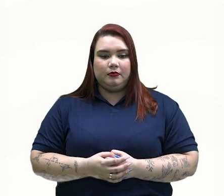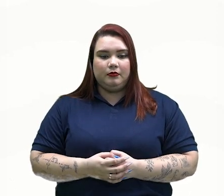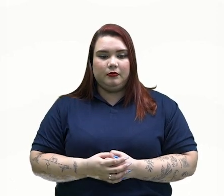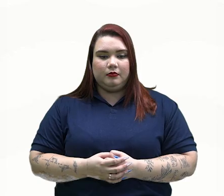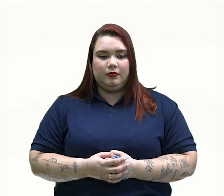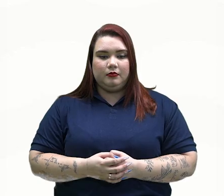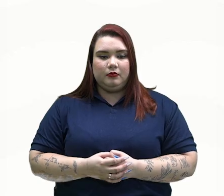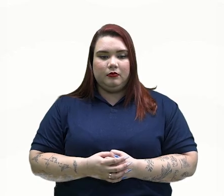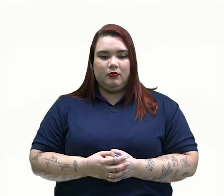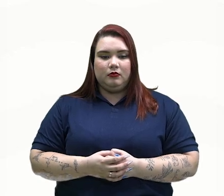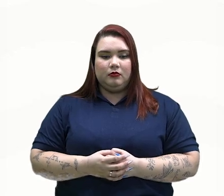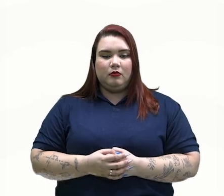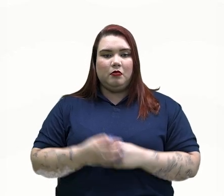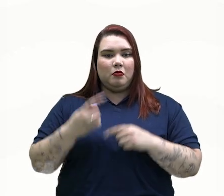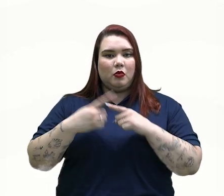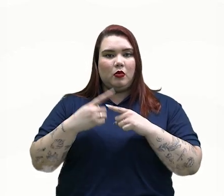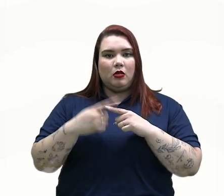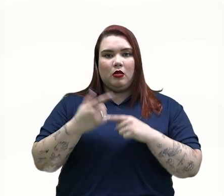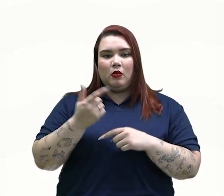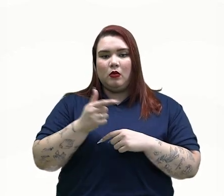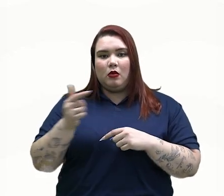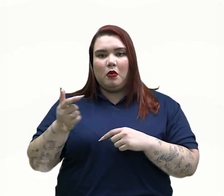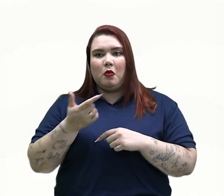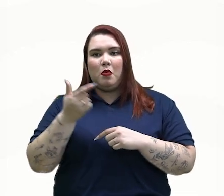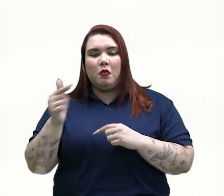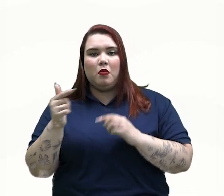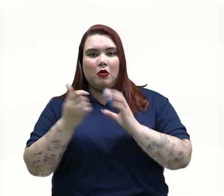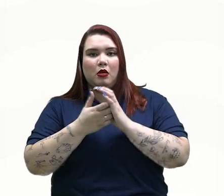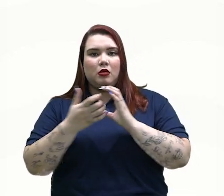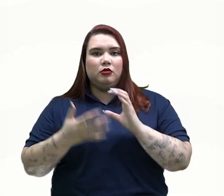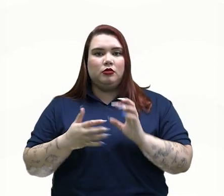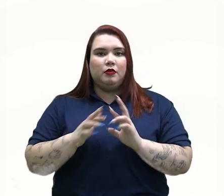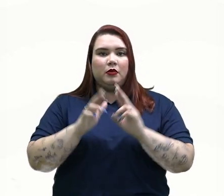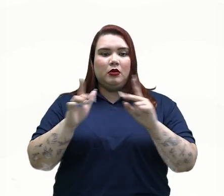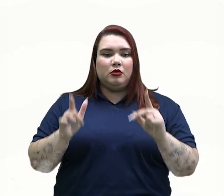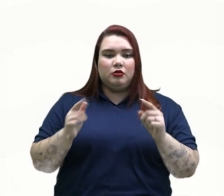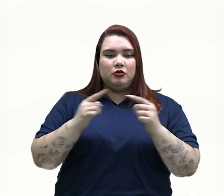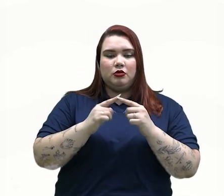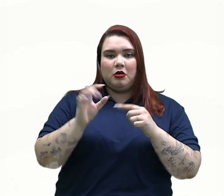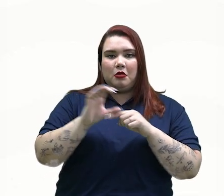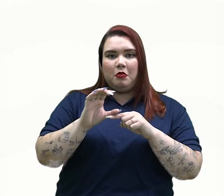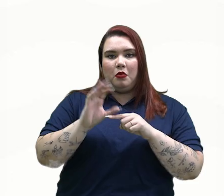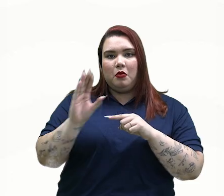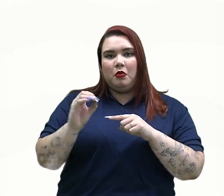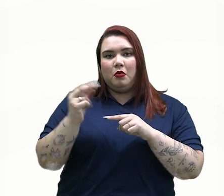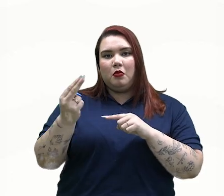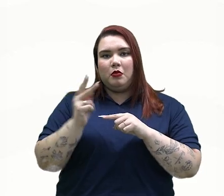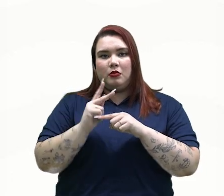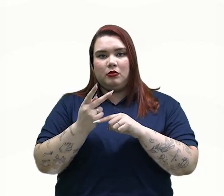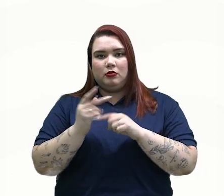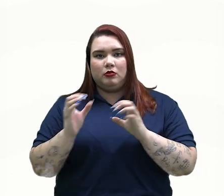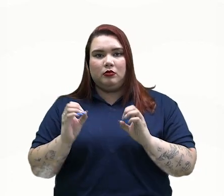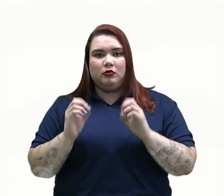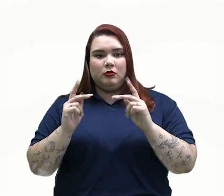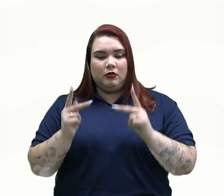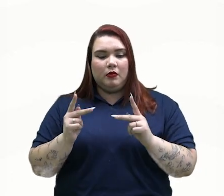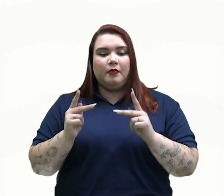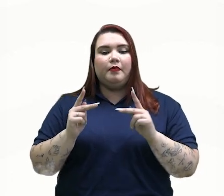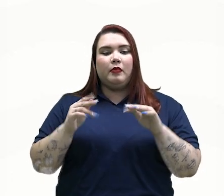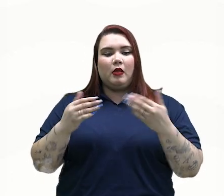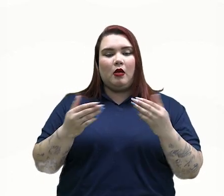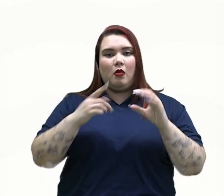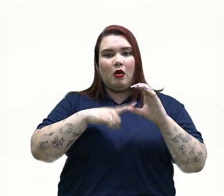porque não tem outro elemento diferente de carbono e hidrogênio. Tá bom? Então,